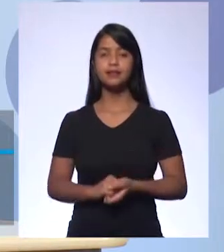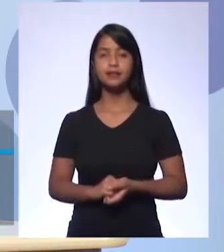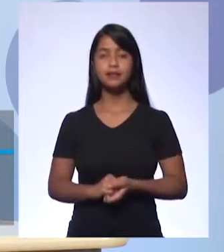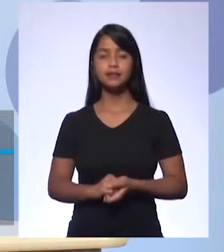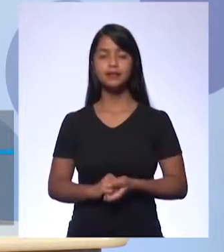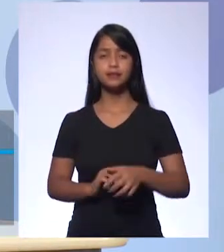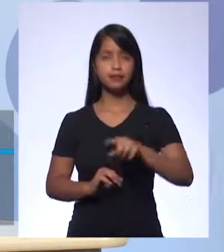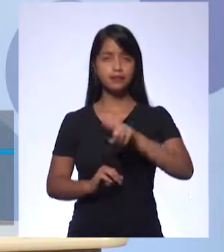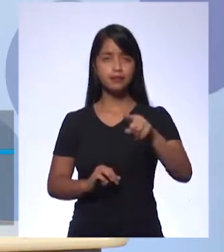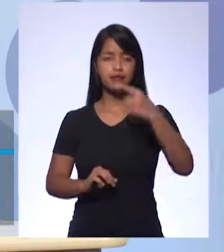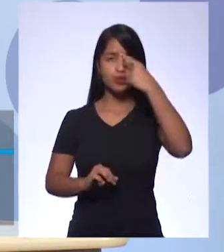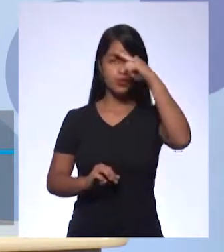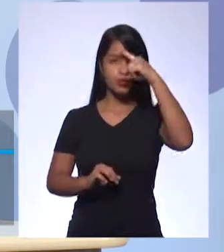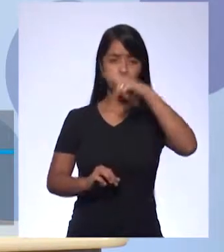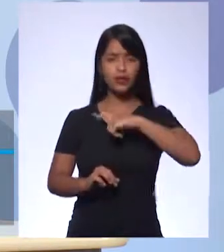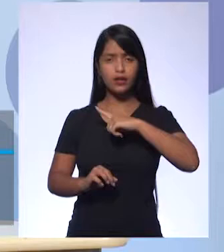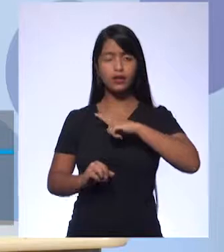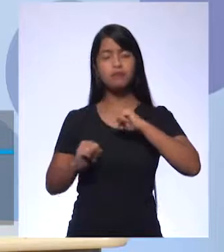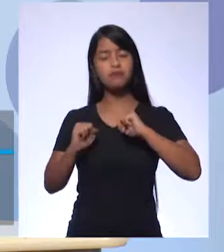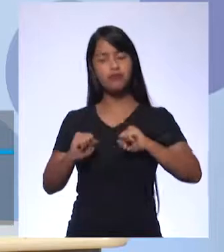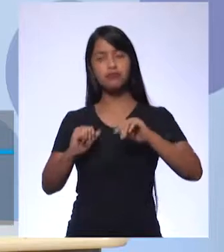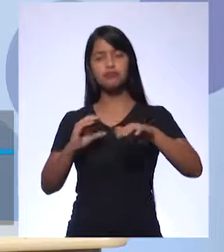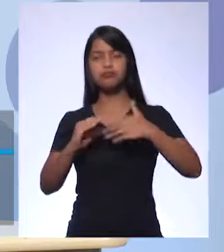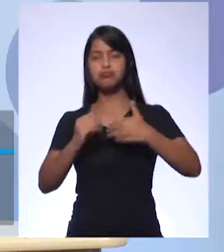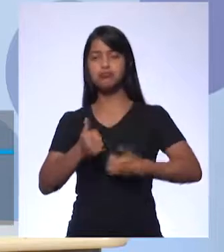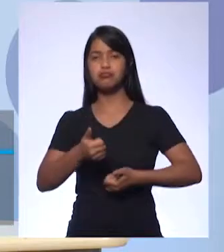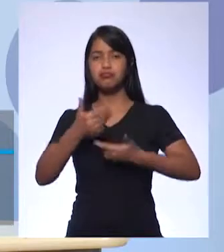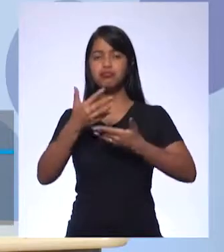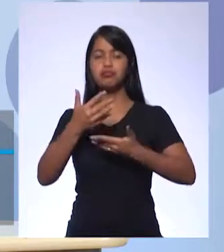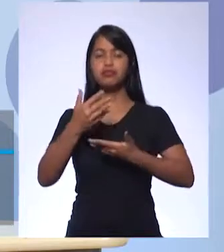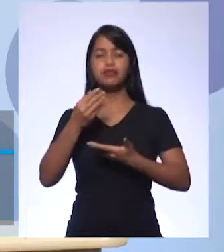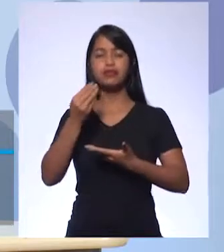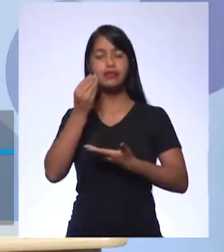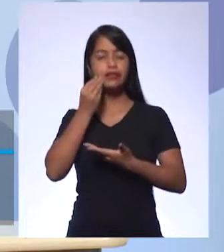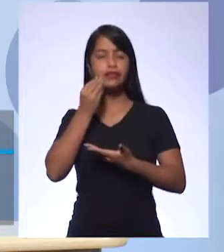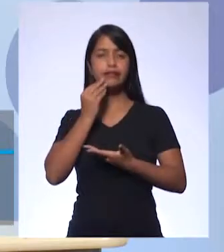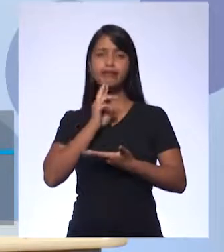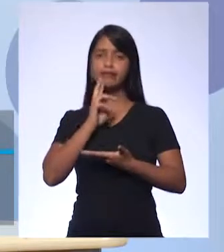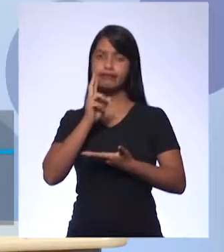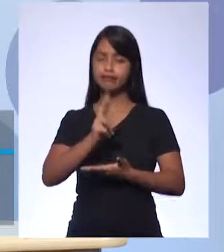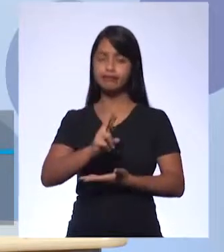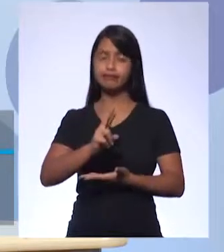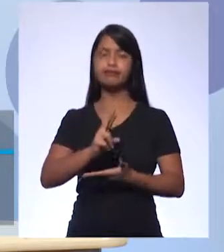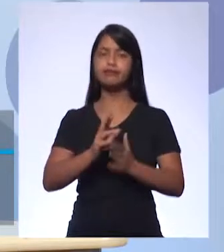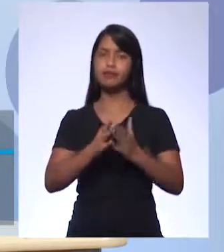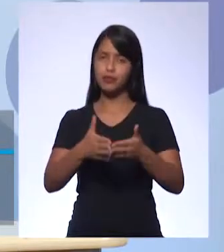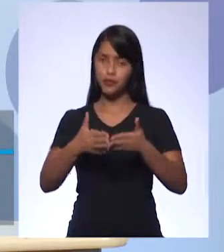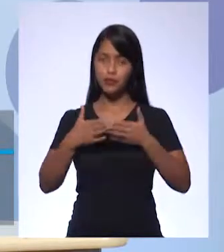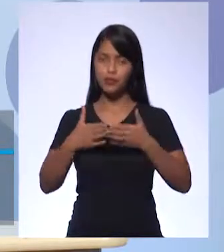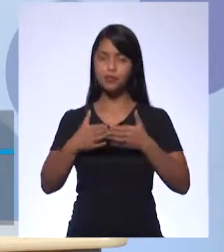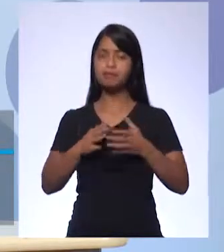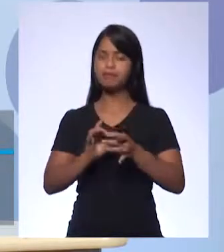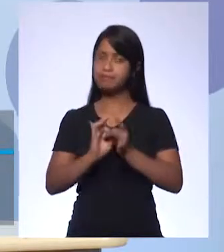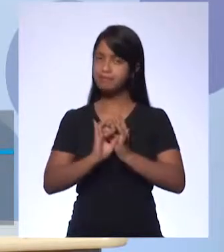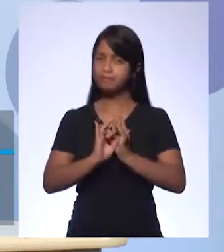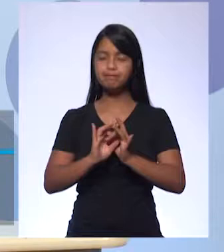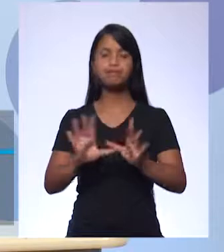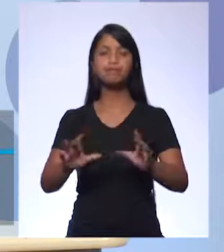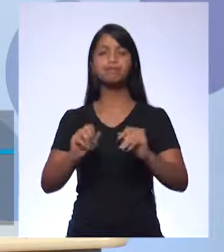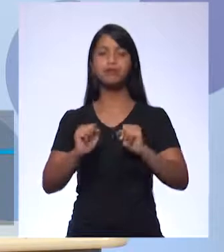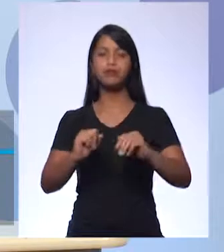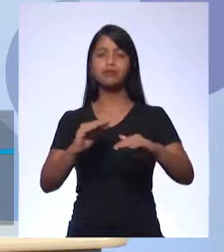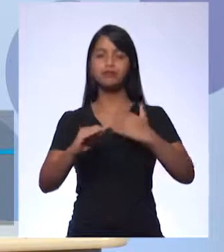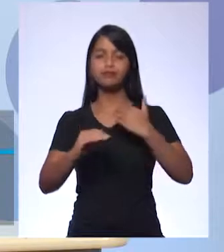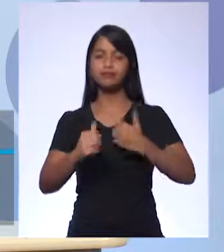escrever no chat qualquer dúvida, qualquer coisa que a gente possa, de repente, estar contribuindo, por favor, fique à vontade de colocar.